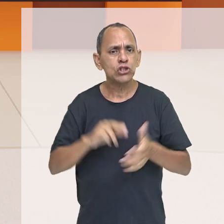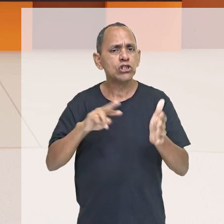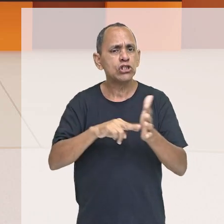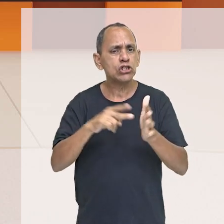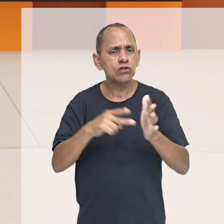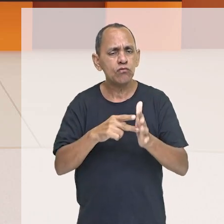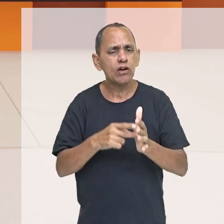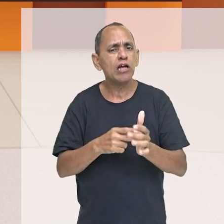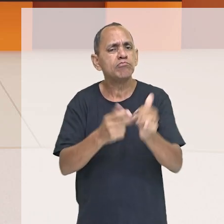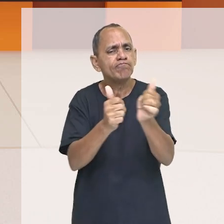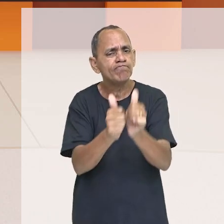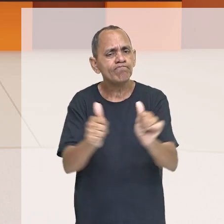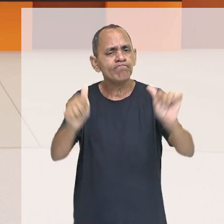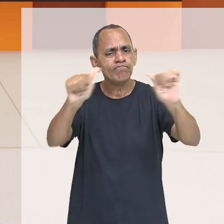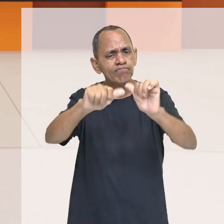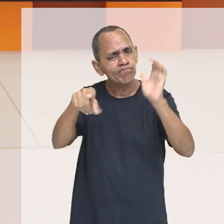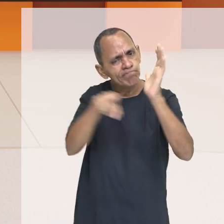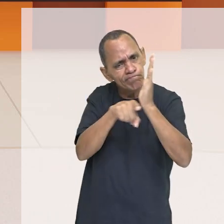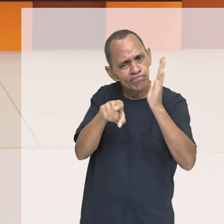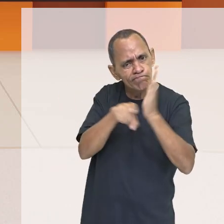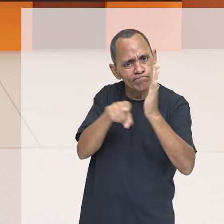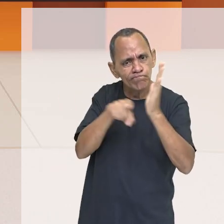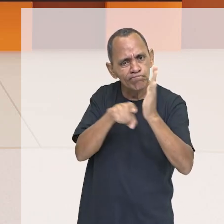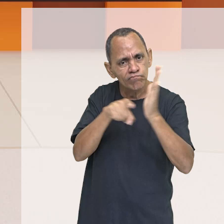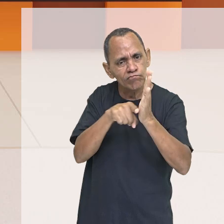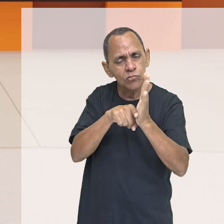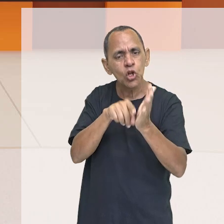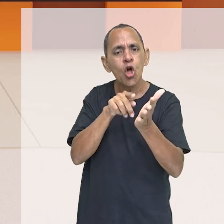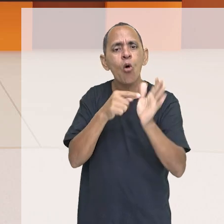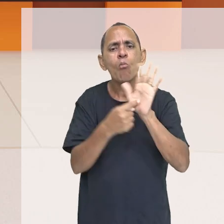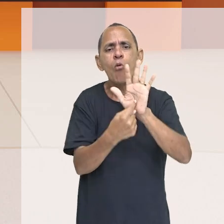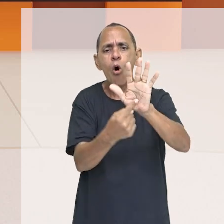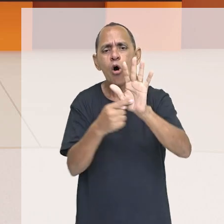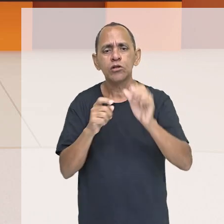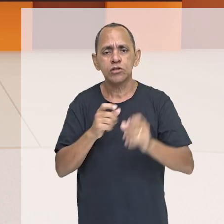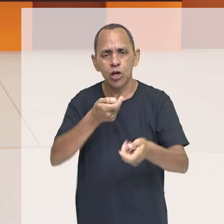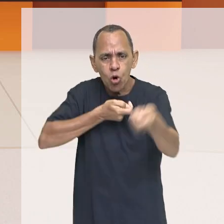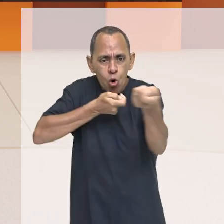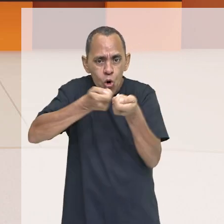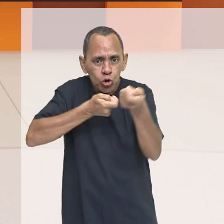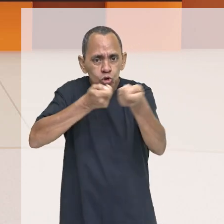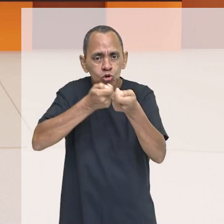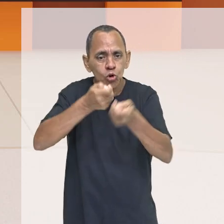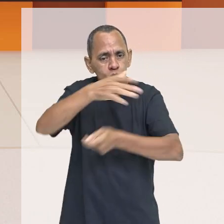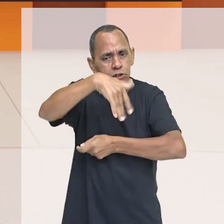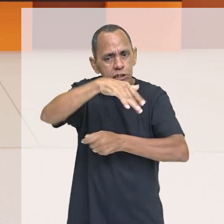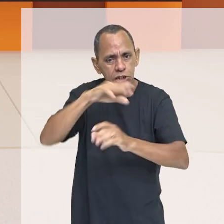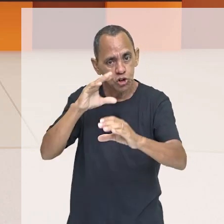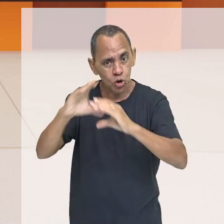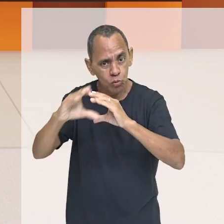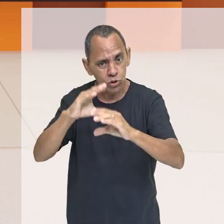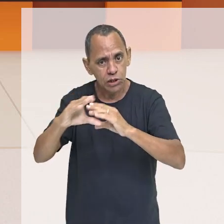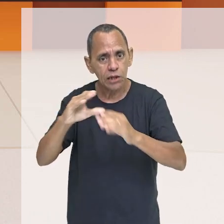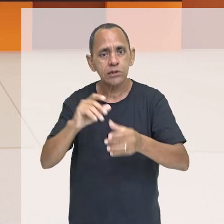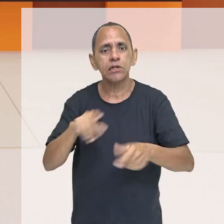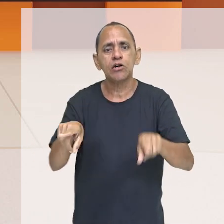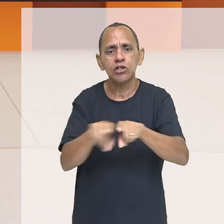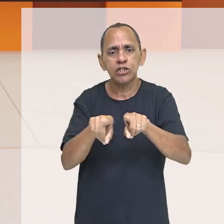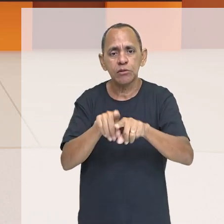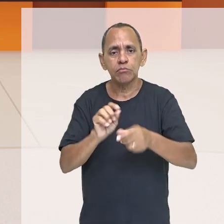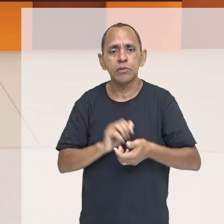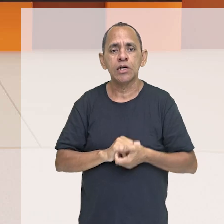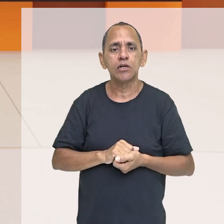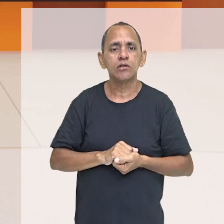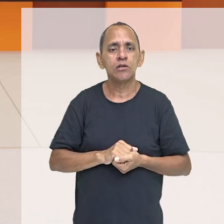predominantemente negativo, ressalta a demagogia, o controle dos meios de comunicação e um